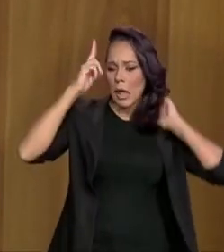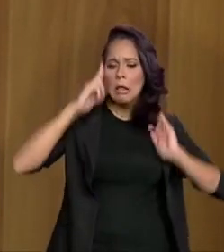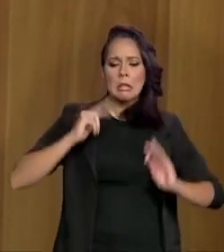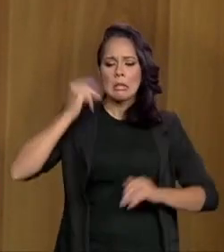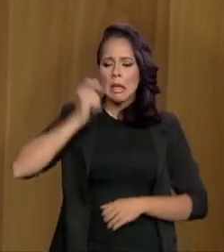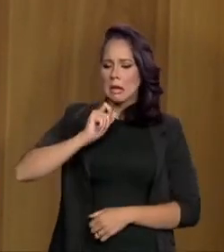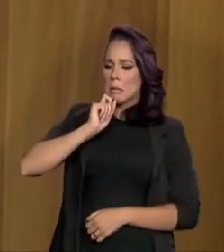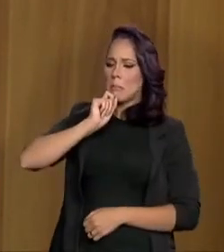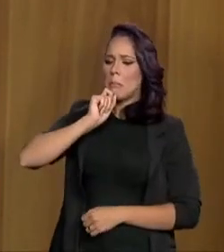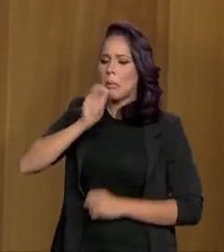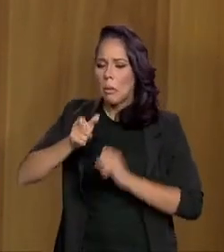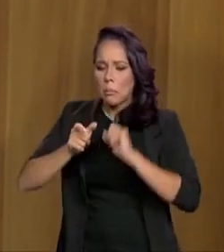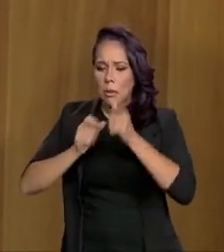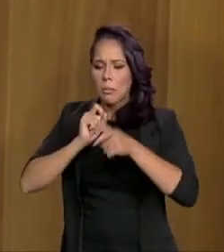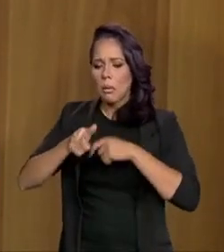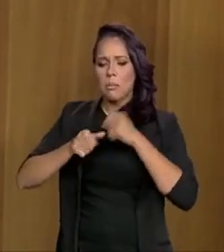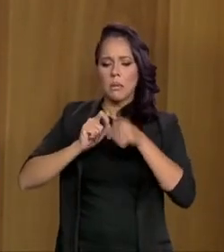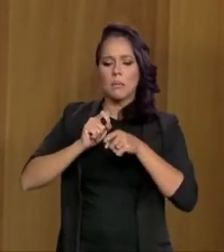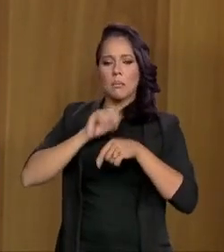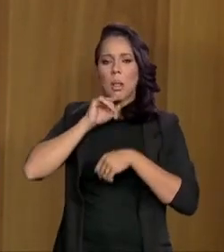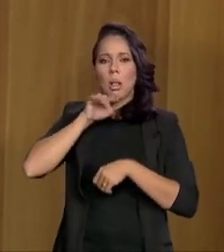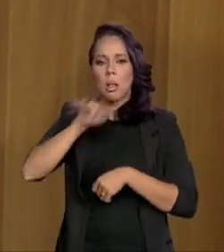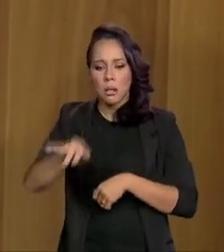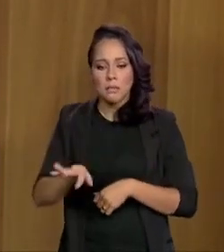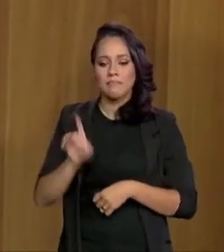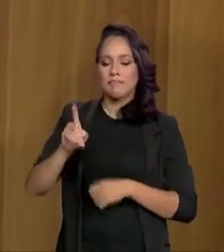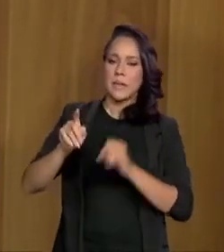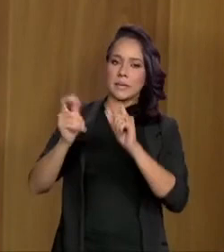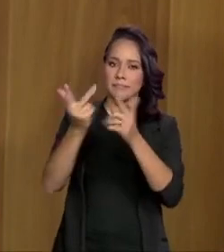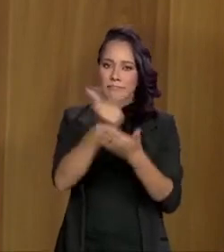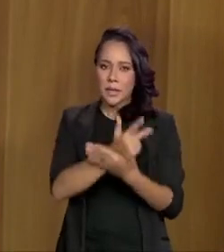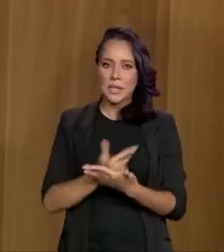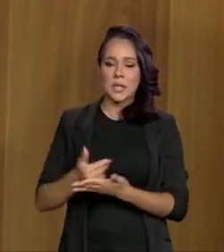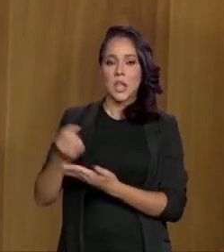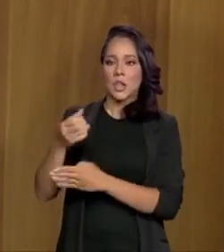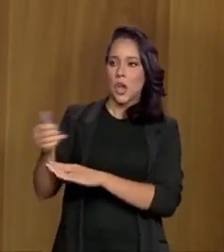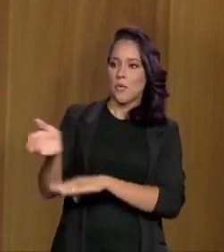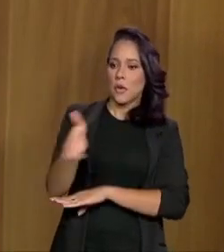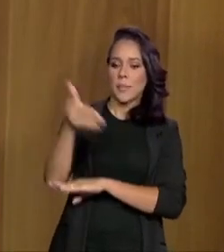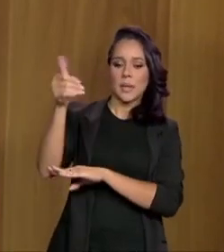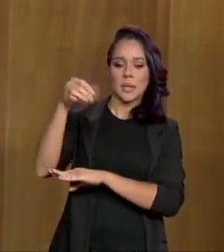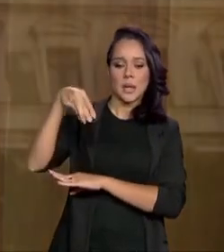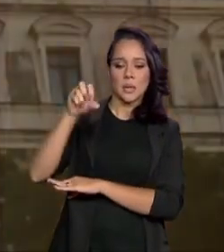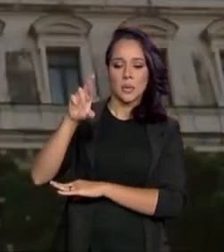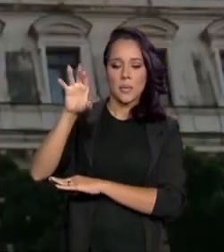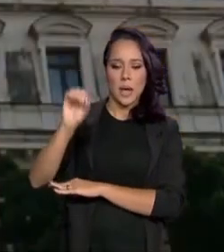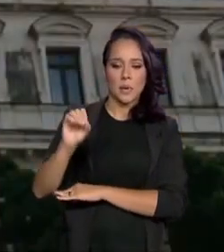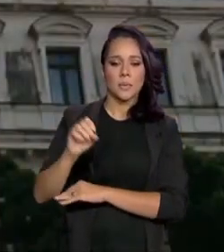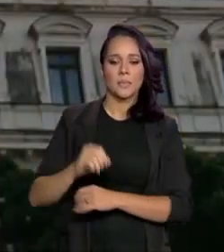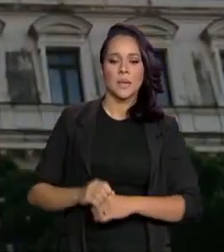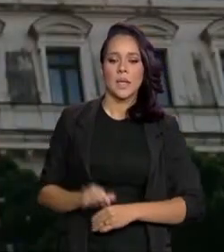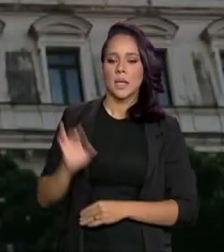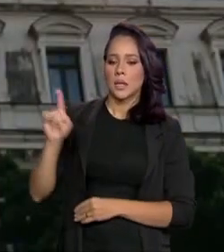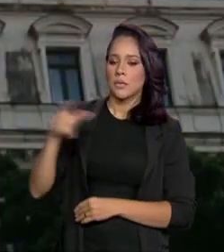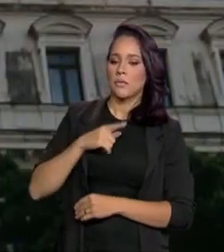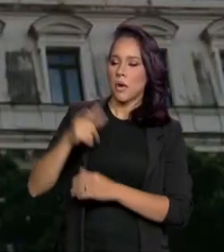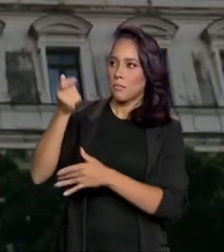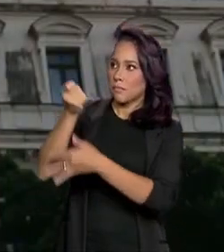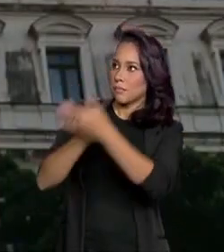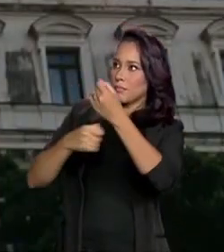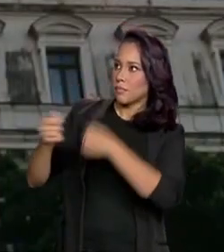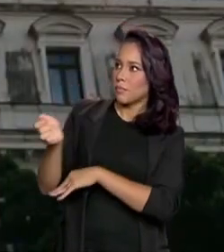cuspindo espadas de São Jorge. Essa é a imagem da nova bandeira do mar, o Museu de Arte do Rio, que foi hasteada